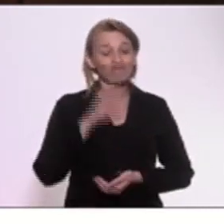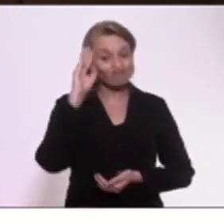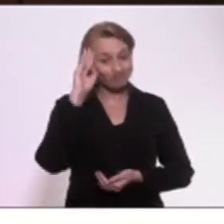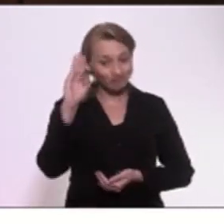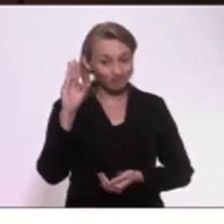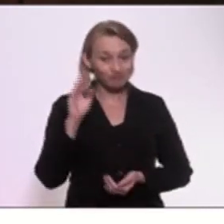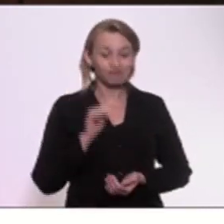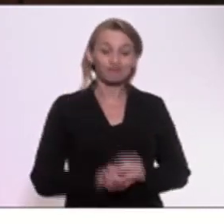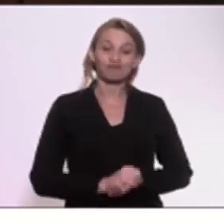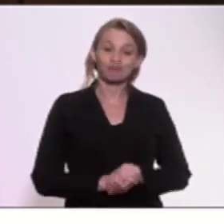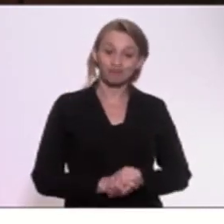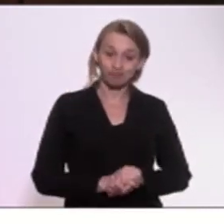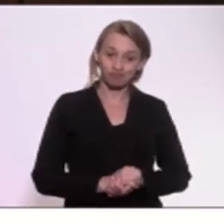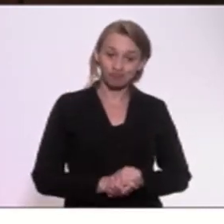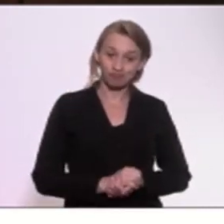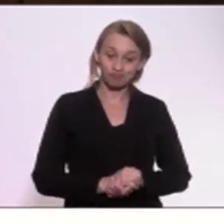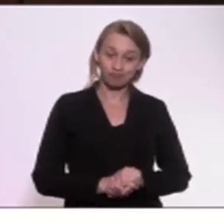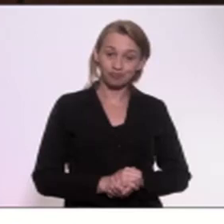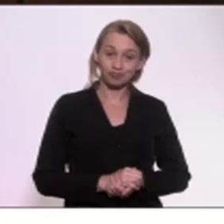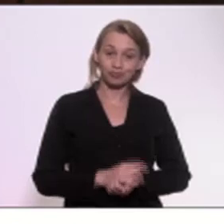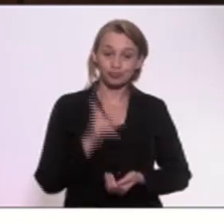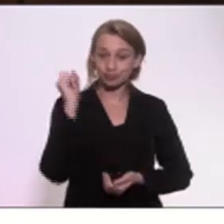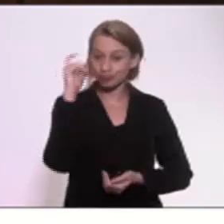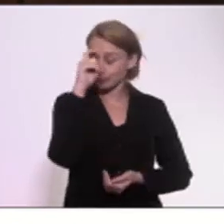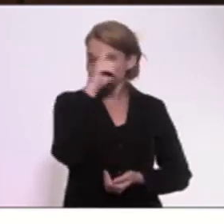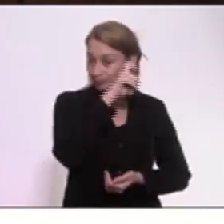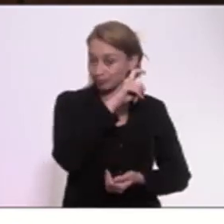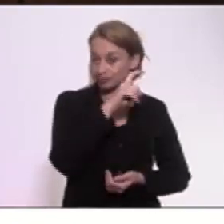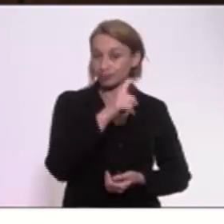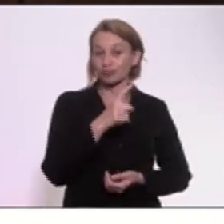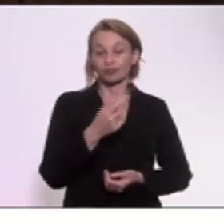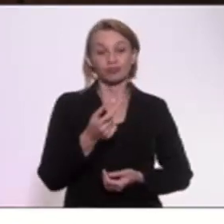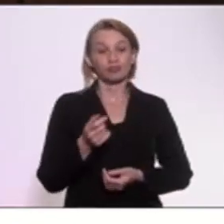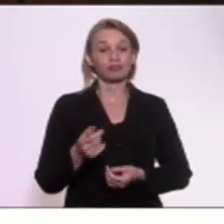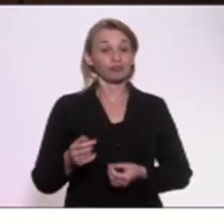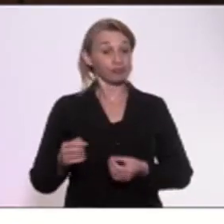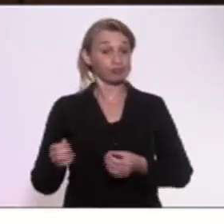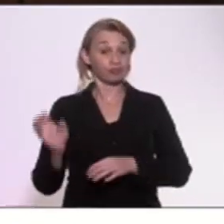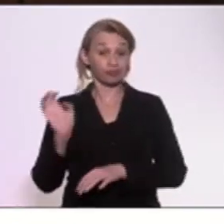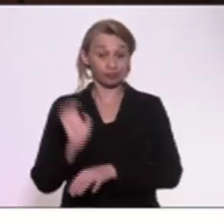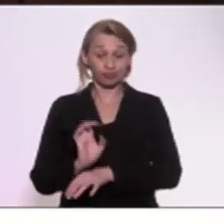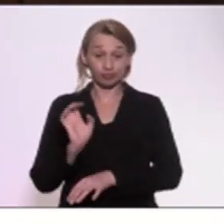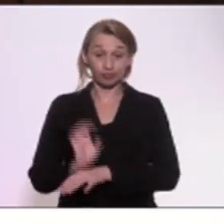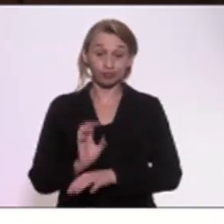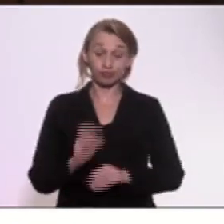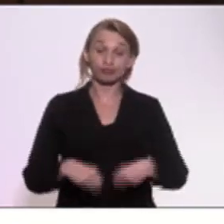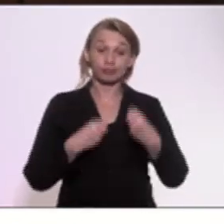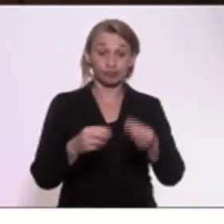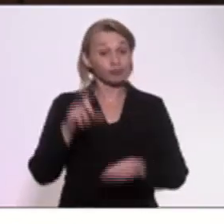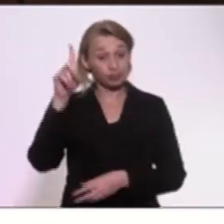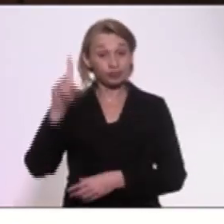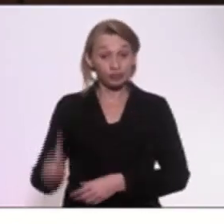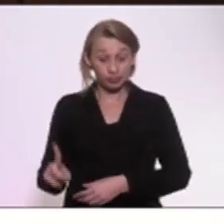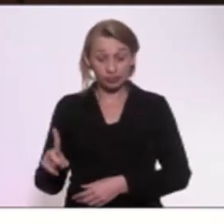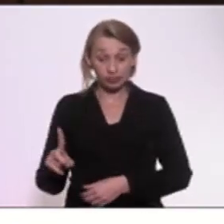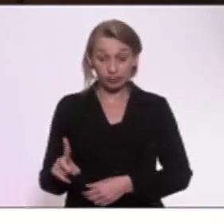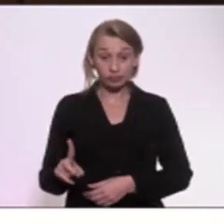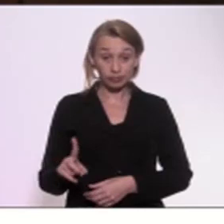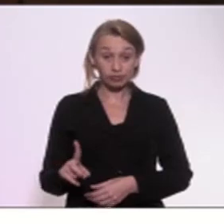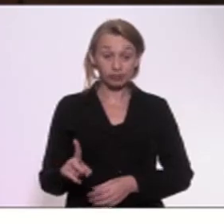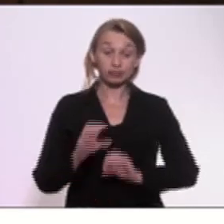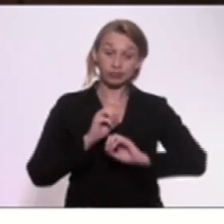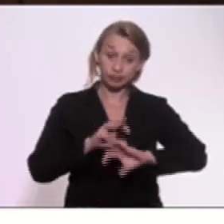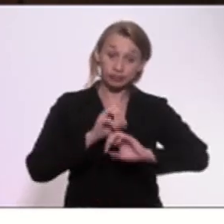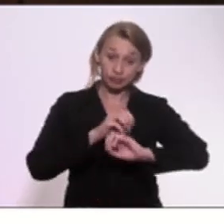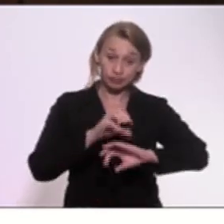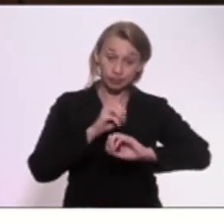principais demonstrações de dificuldades da nossa rede estadual de garantir o direito à educação